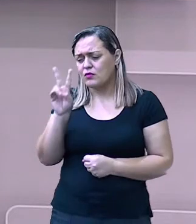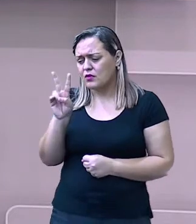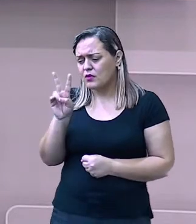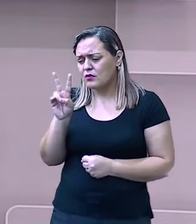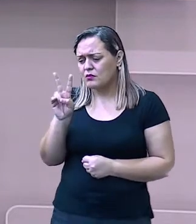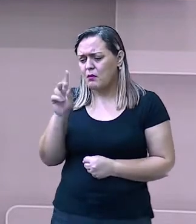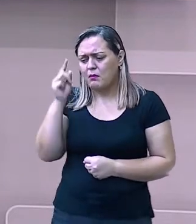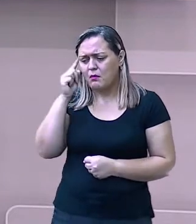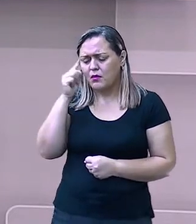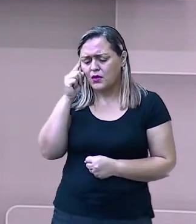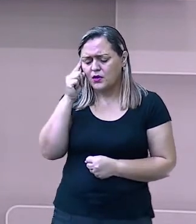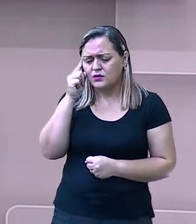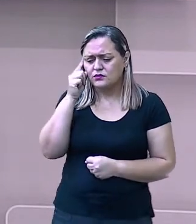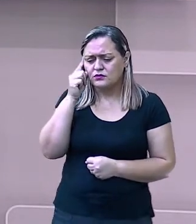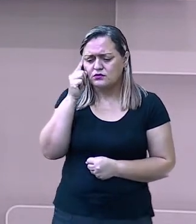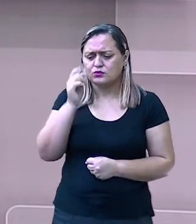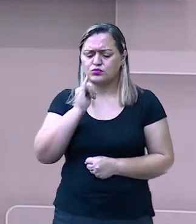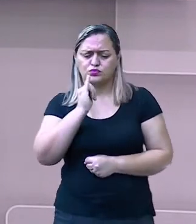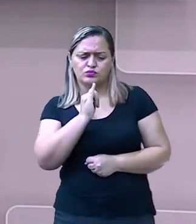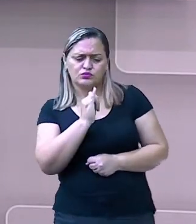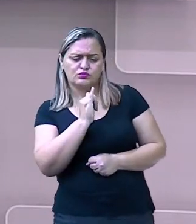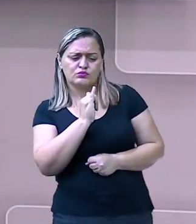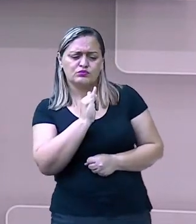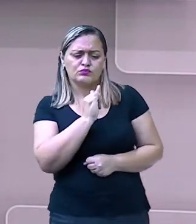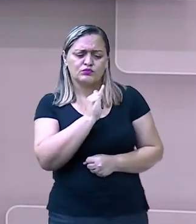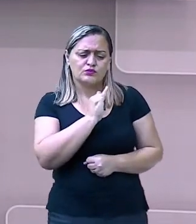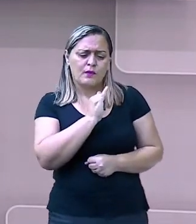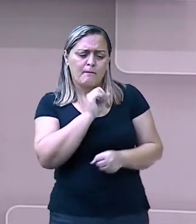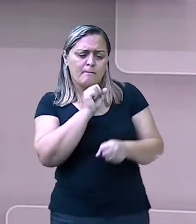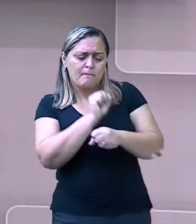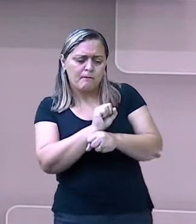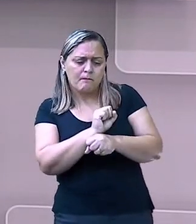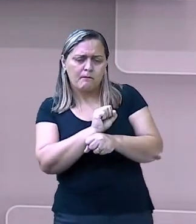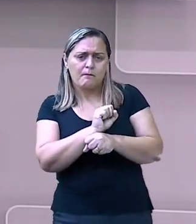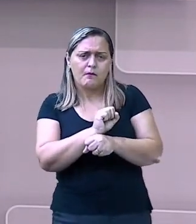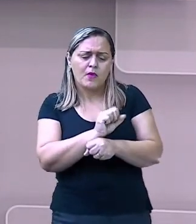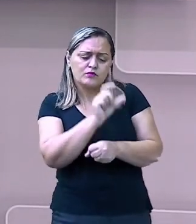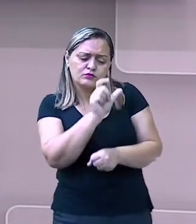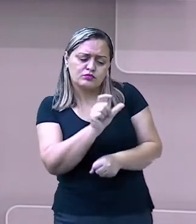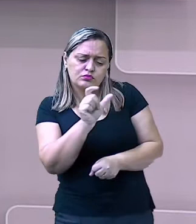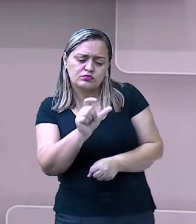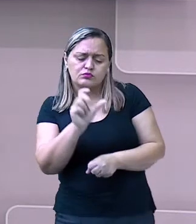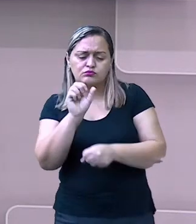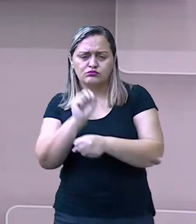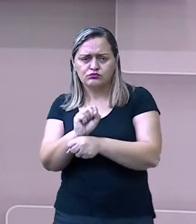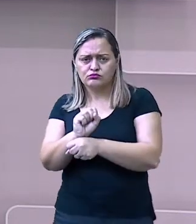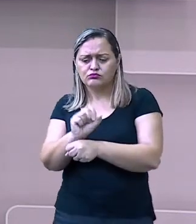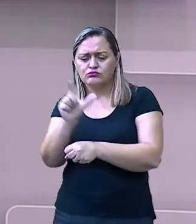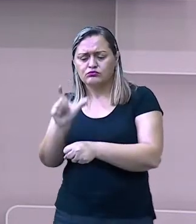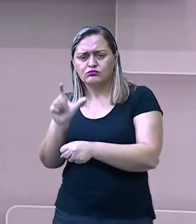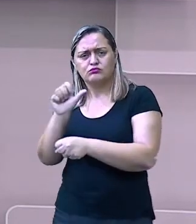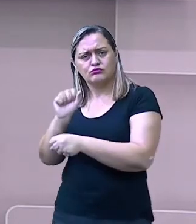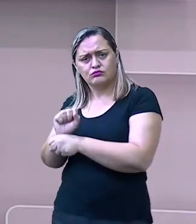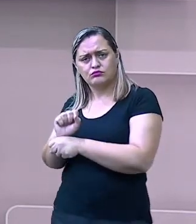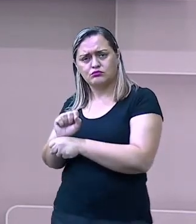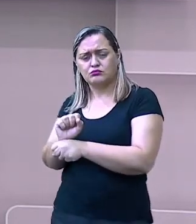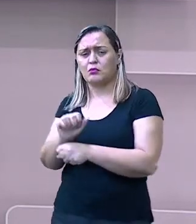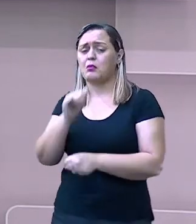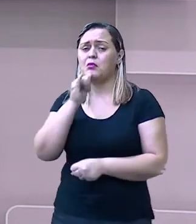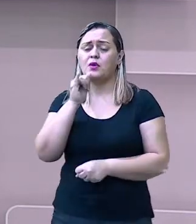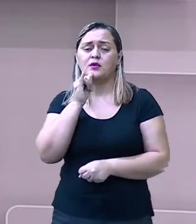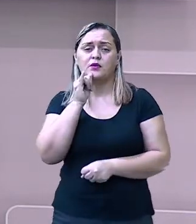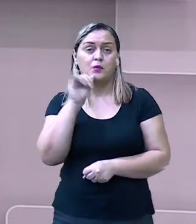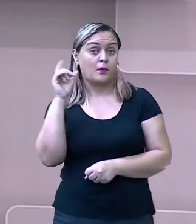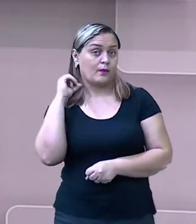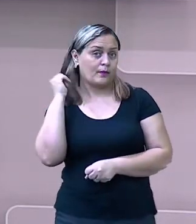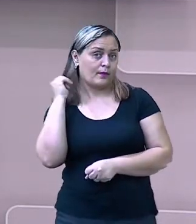eu vou pegar aqui uma palavra qualquer. Vamos pegar aqui cabelo, ó. Peguei um exemplo aqui, cabelo. Vamos separar